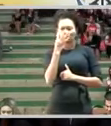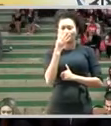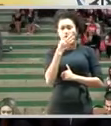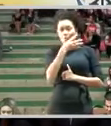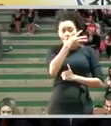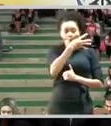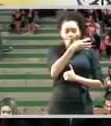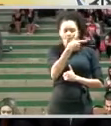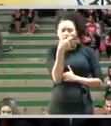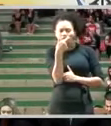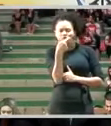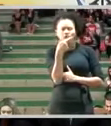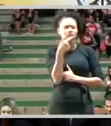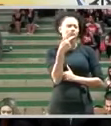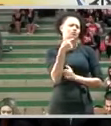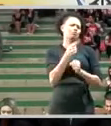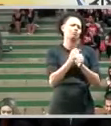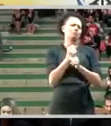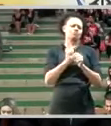42 anos depois.